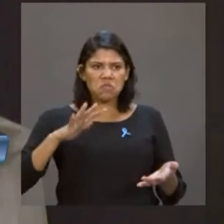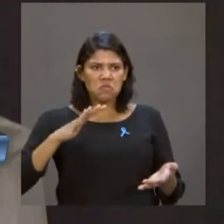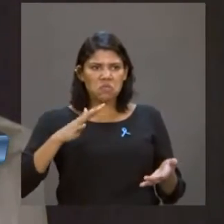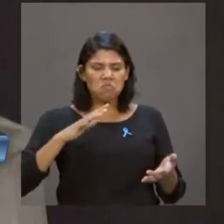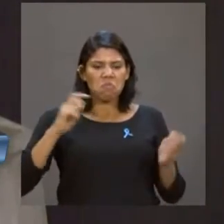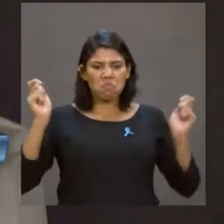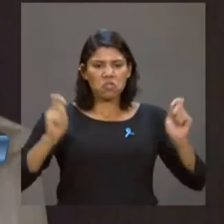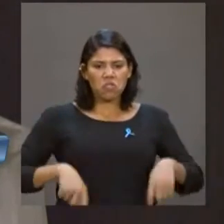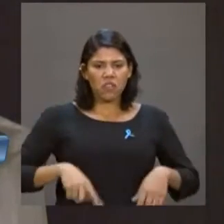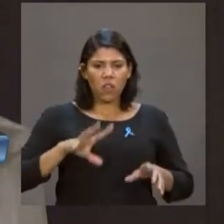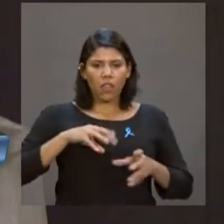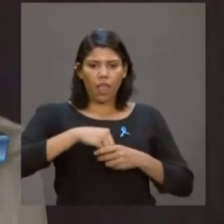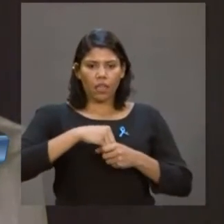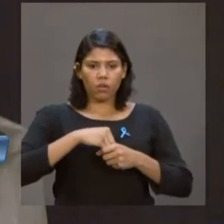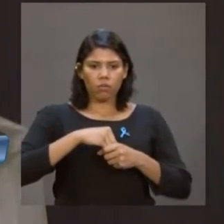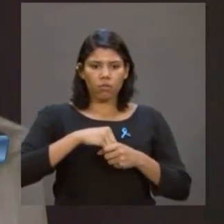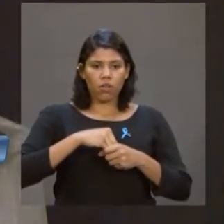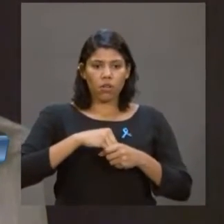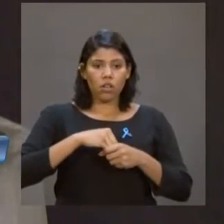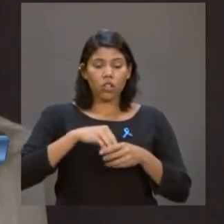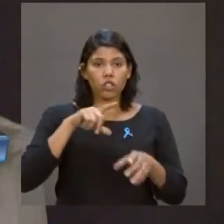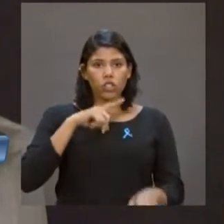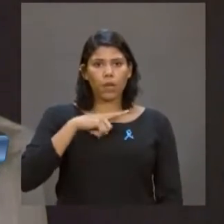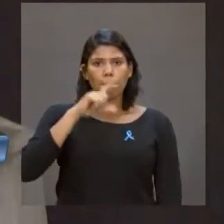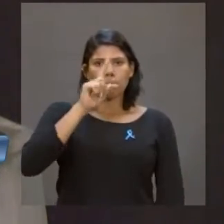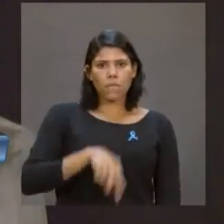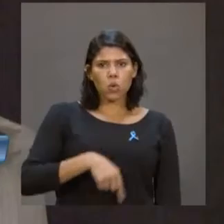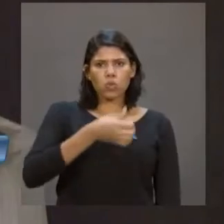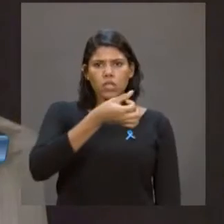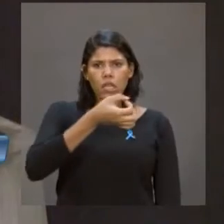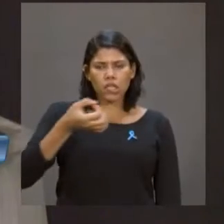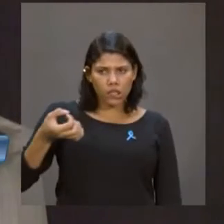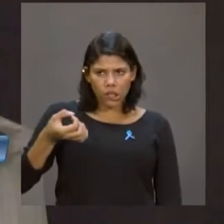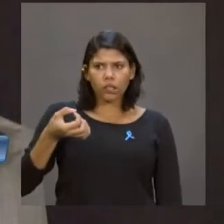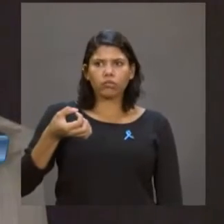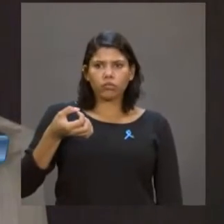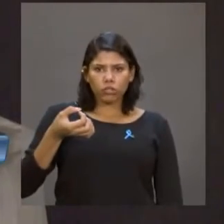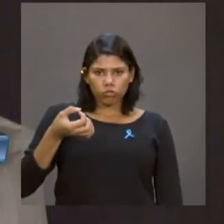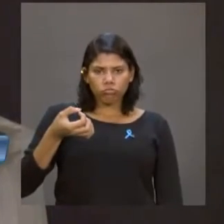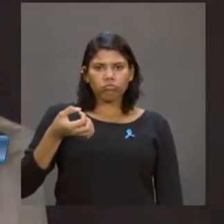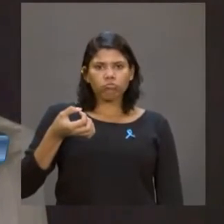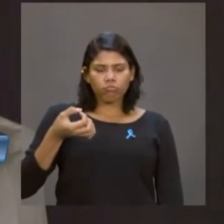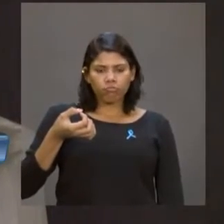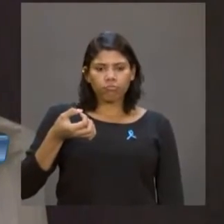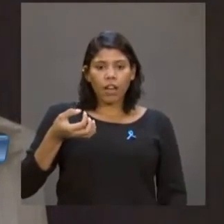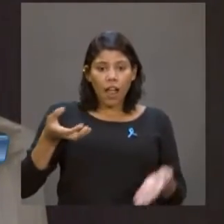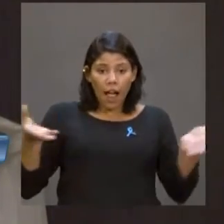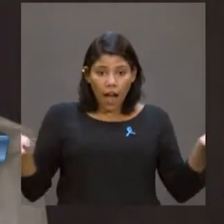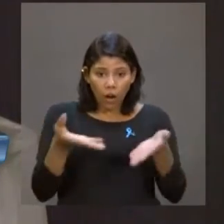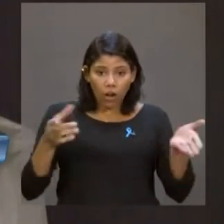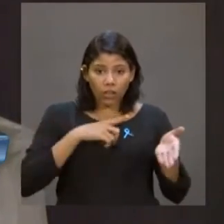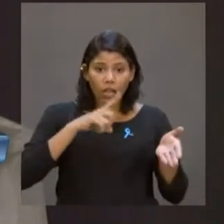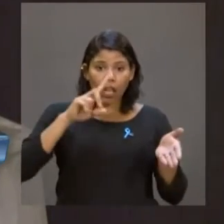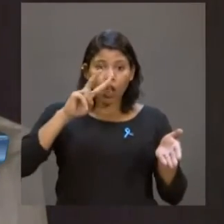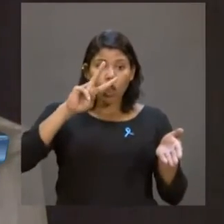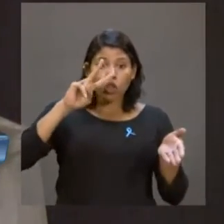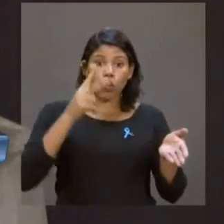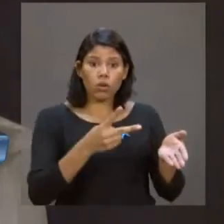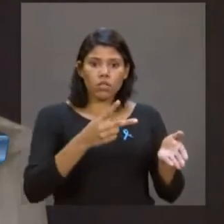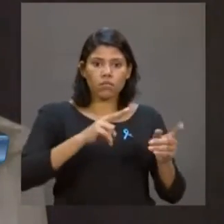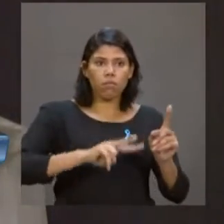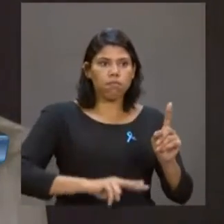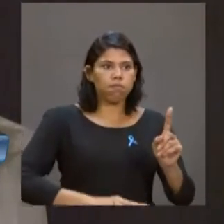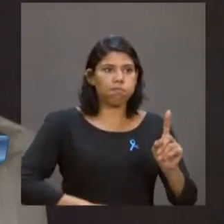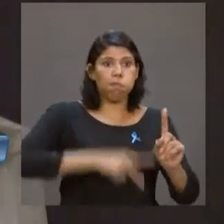tinha 1.600 ainda no final de 2018, agora ela tem 2.000. Assim aconteceu